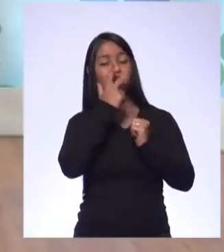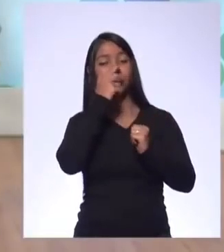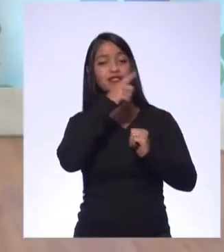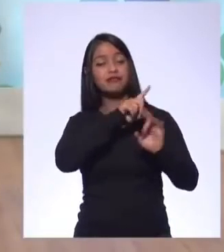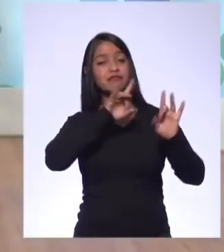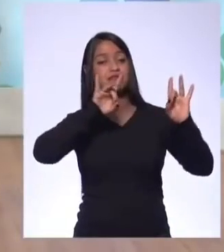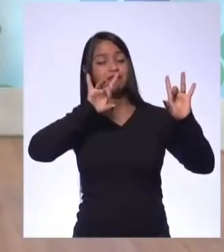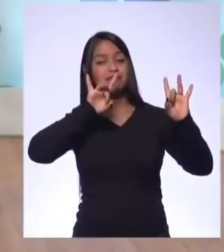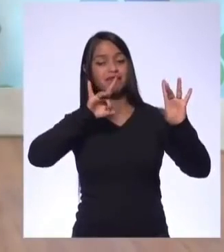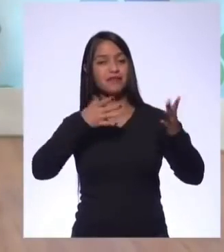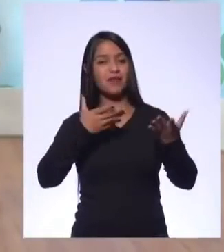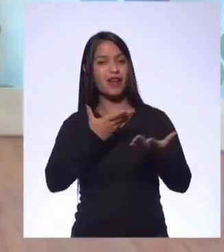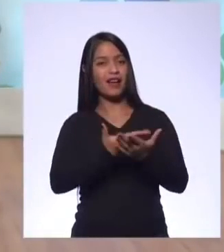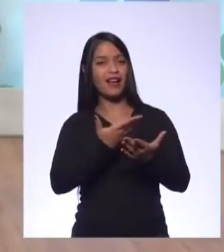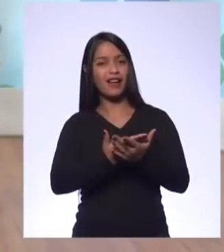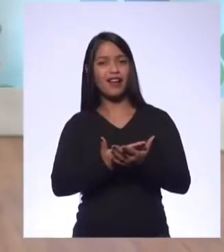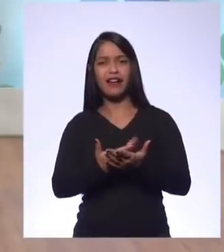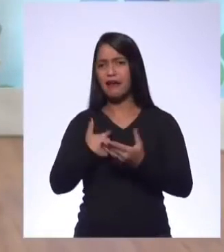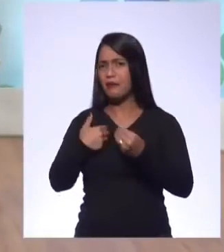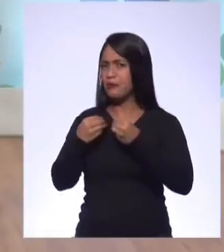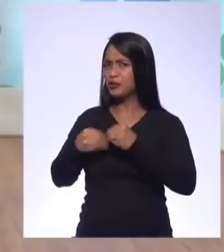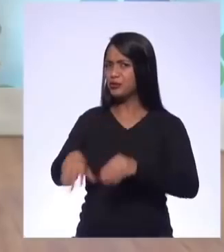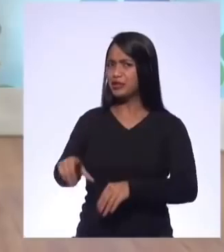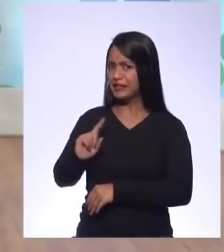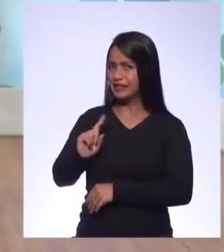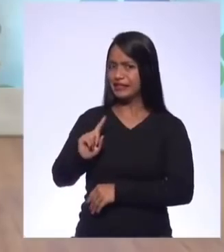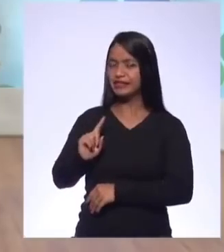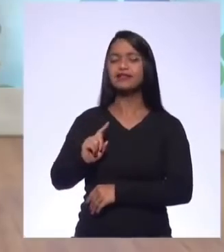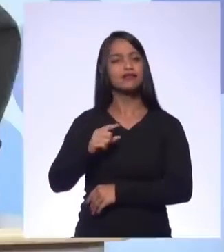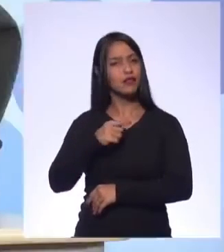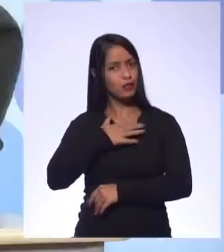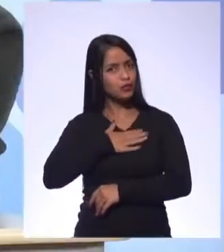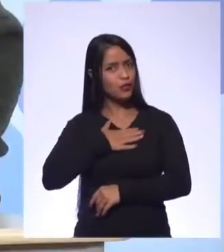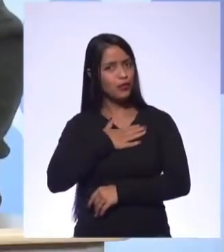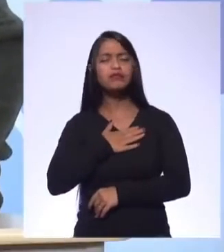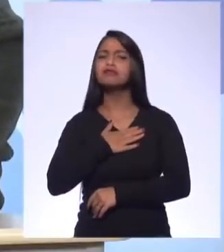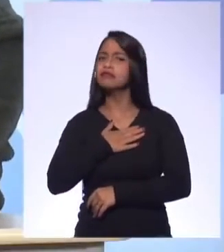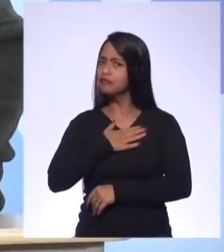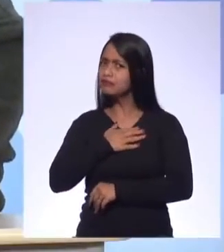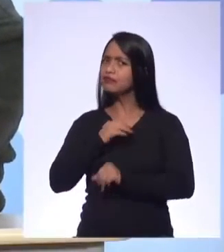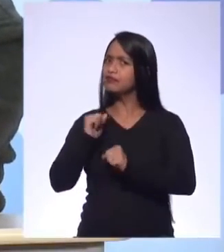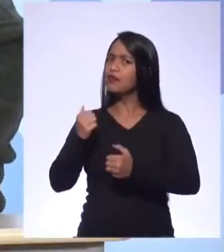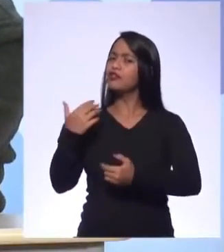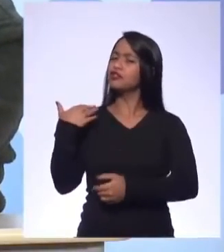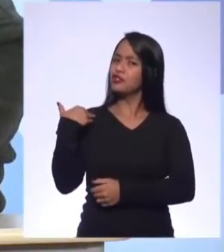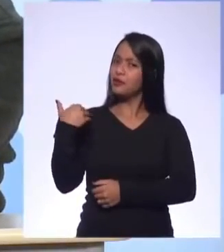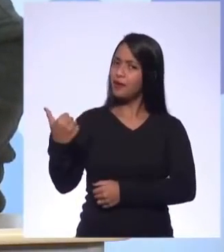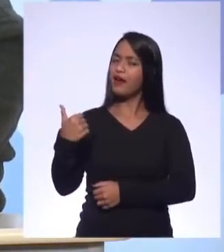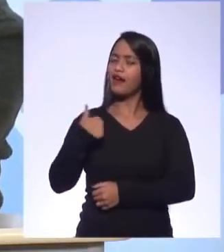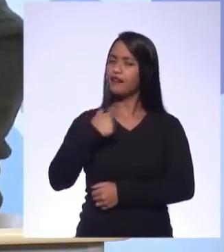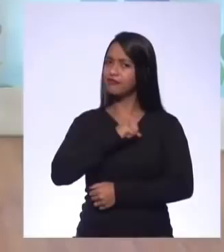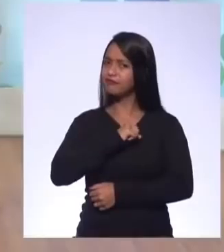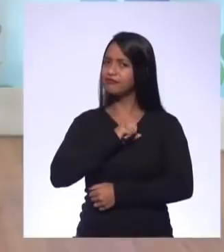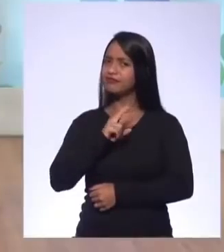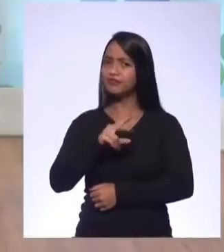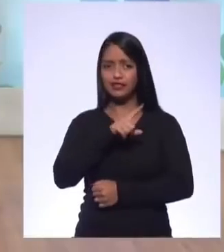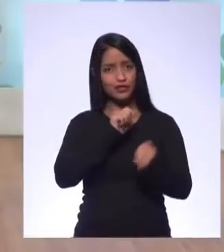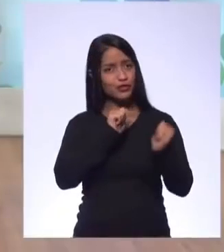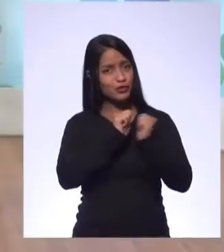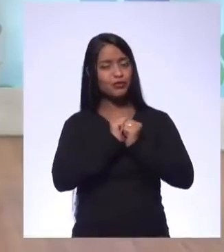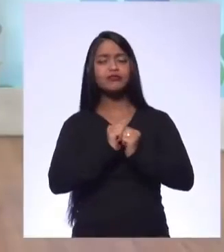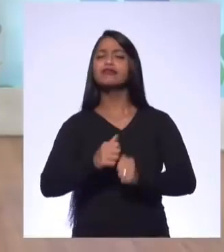nossa aula. Não estraguei tanto, né? Você gostou? Opa! Chamar é nós aqui. Só chamar, Você cola aqui com nós?